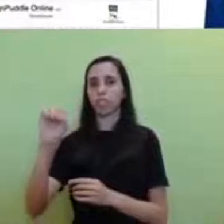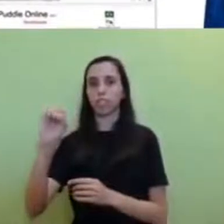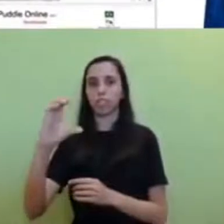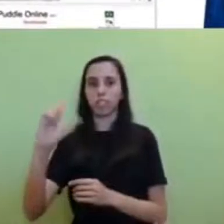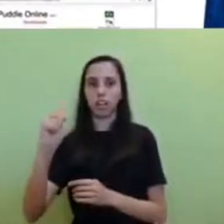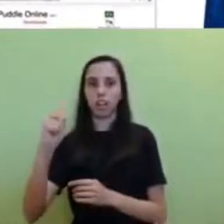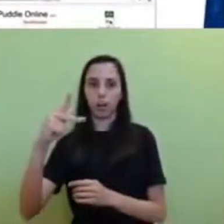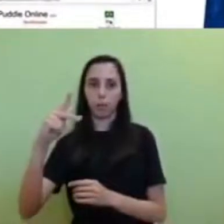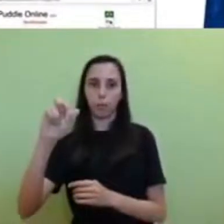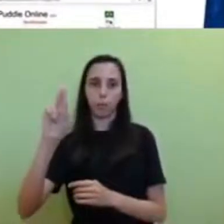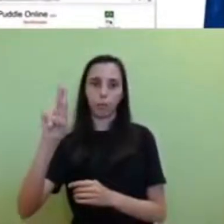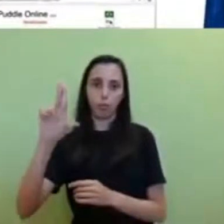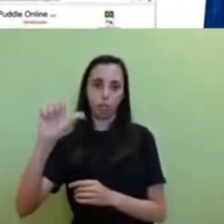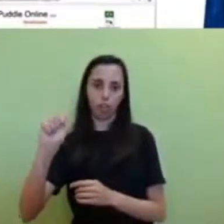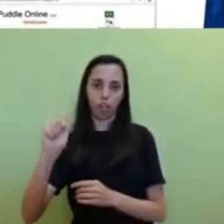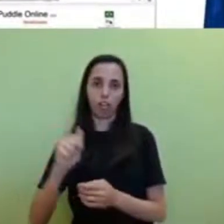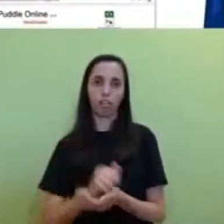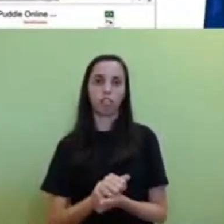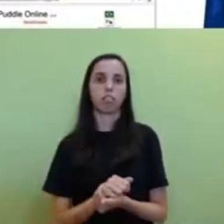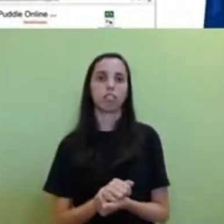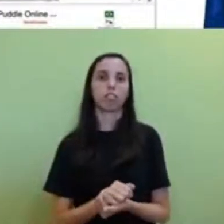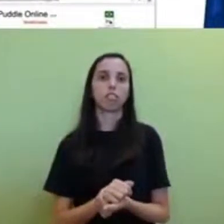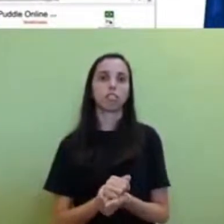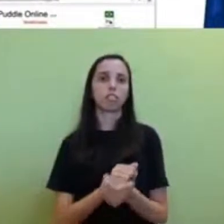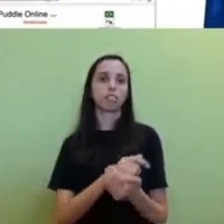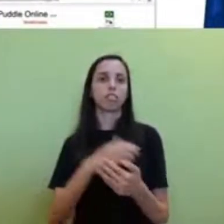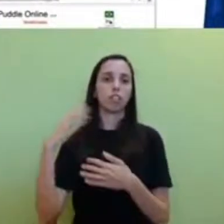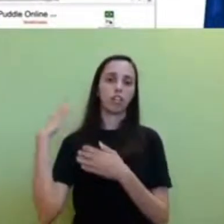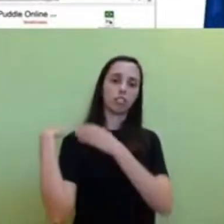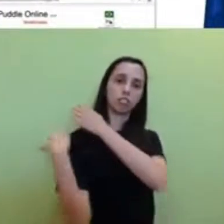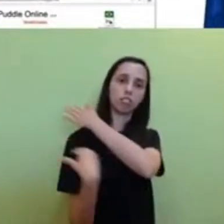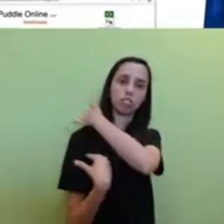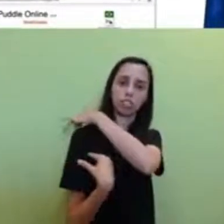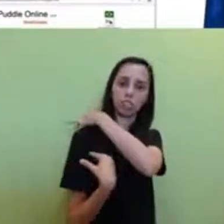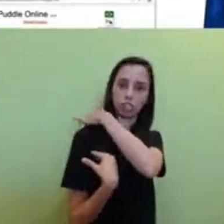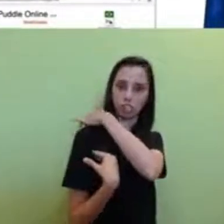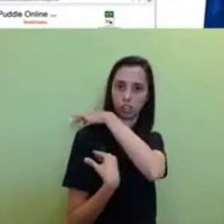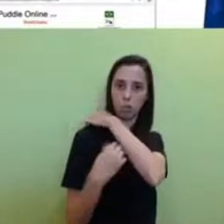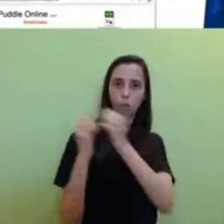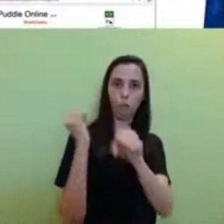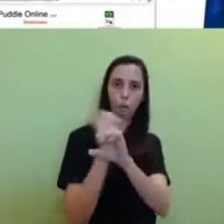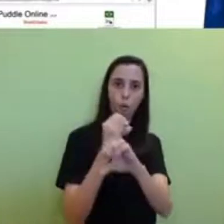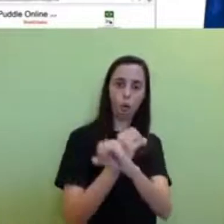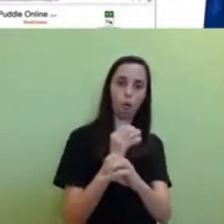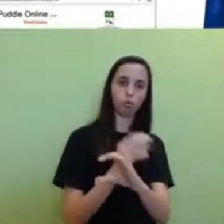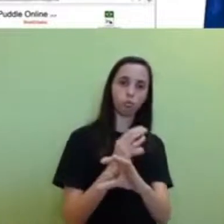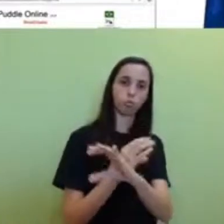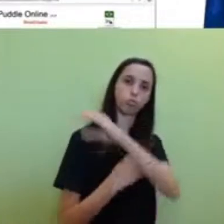né? A escápula é esse osso que a gente tem aqui nas costas,